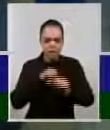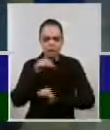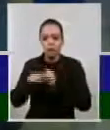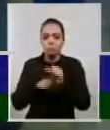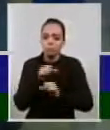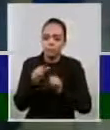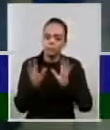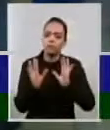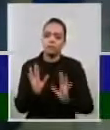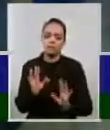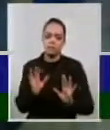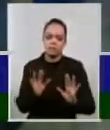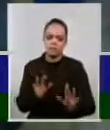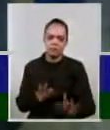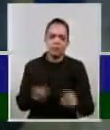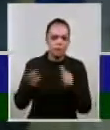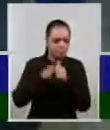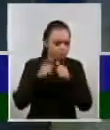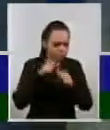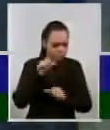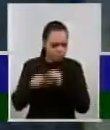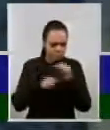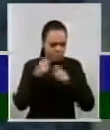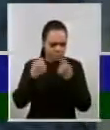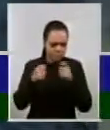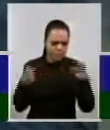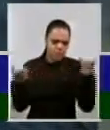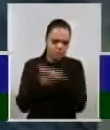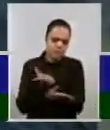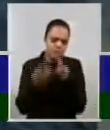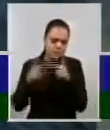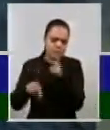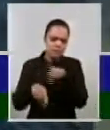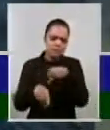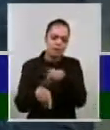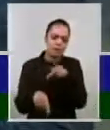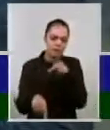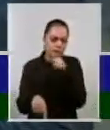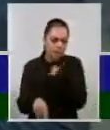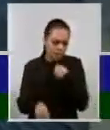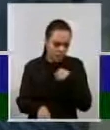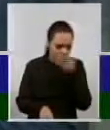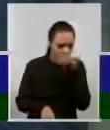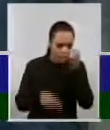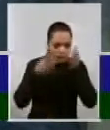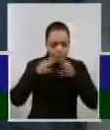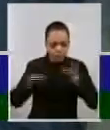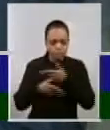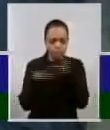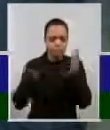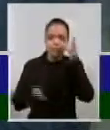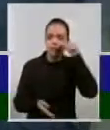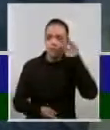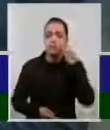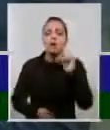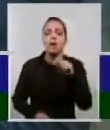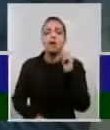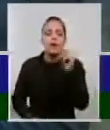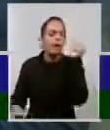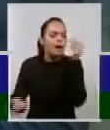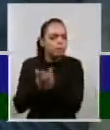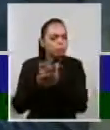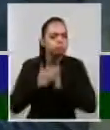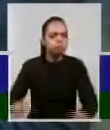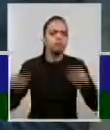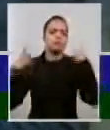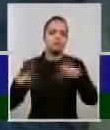mudança. E uma das primeiras mudanças que tem que se fazer nesse país, e eu chamo a atenção a todos que estão nos assistindo, é acabar